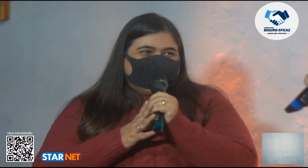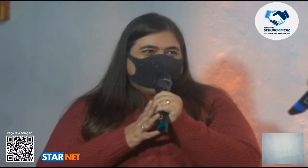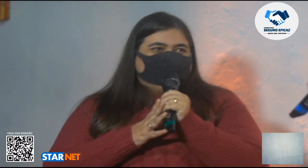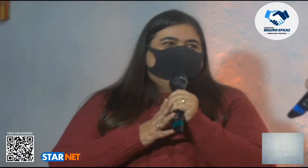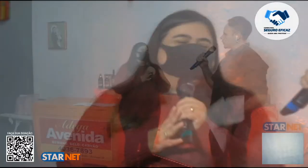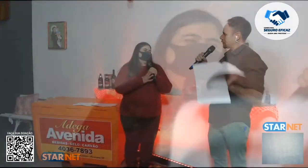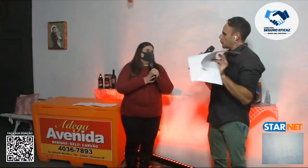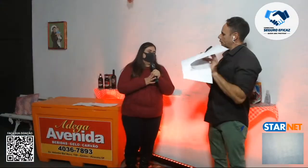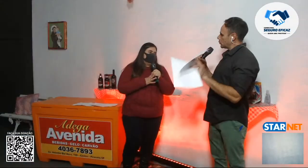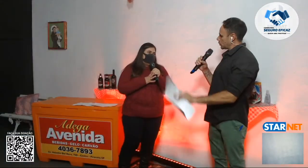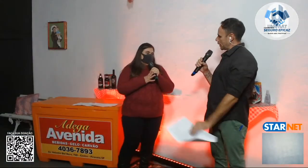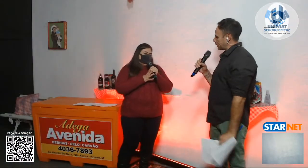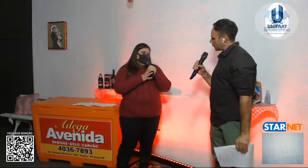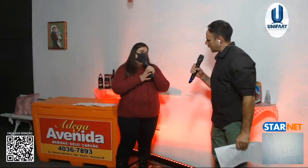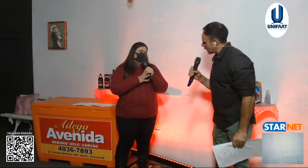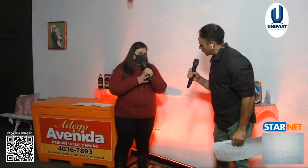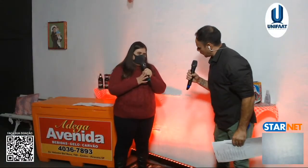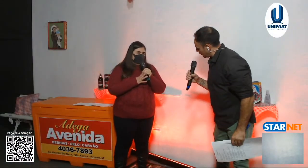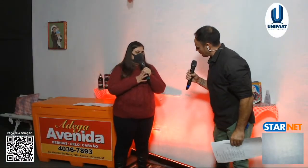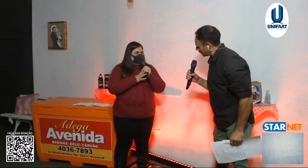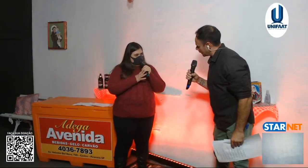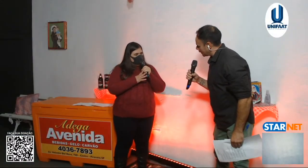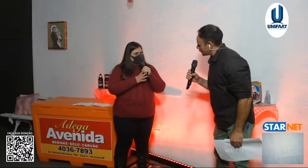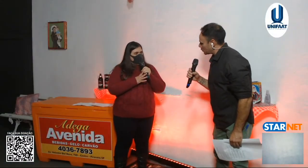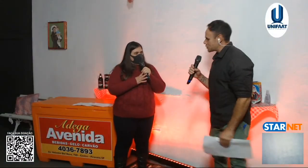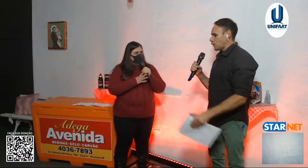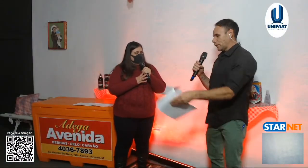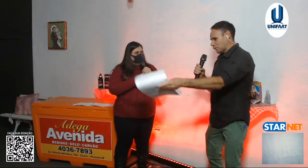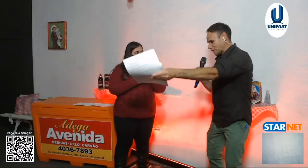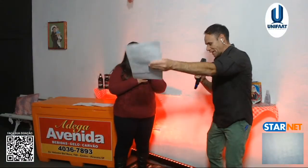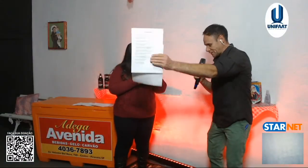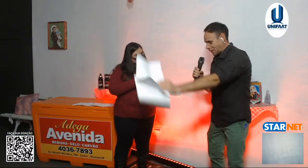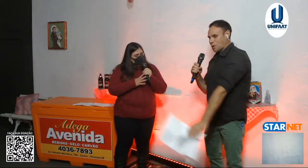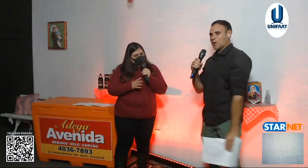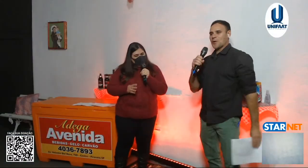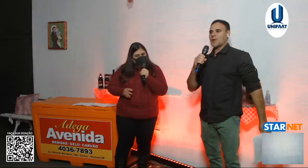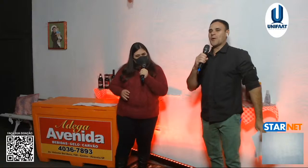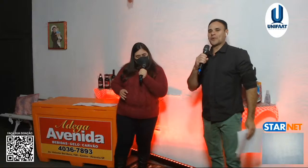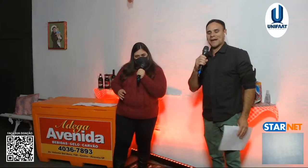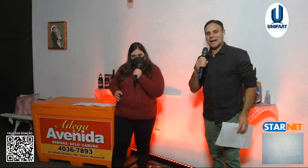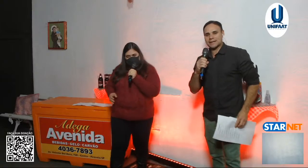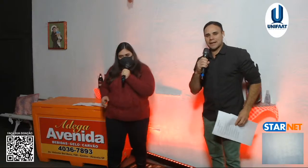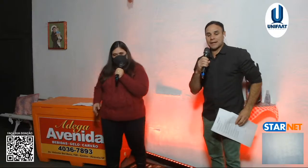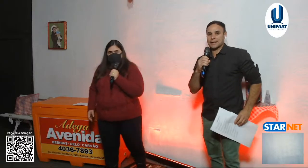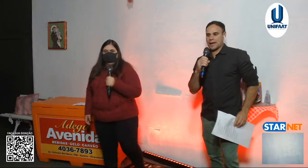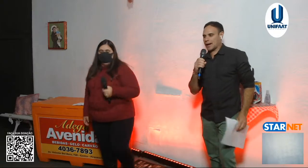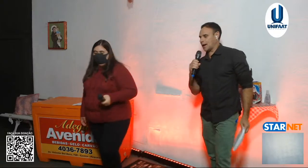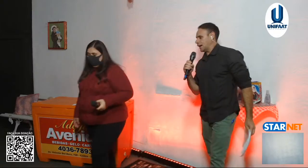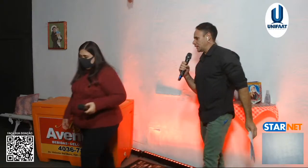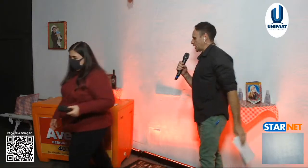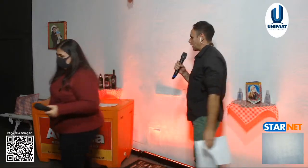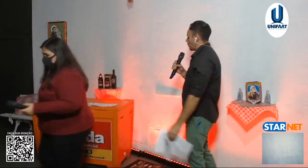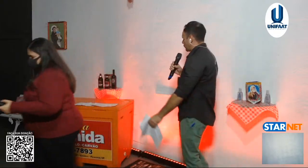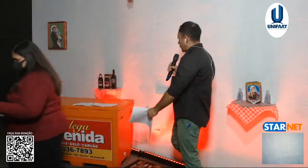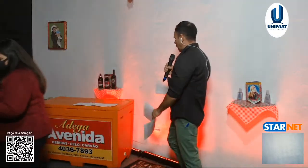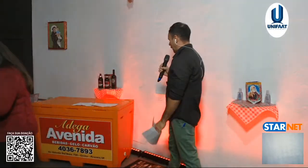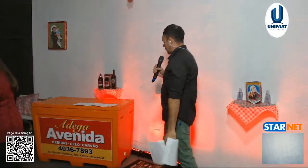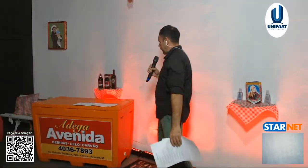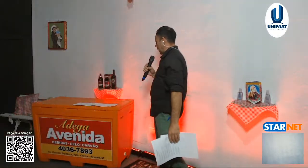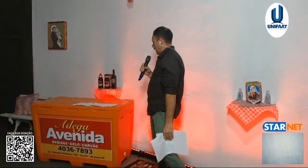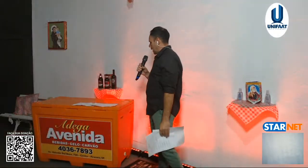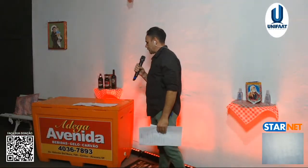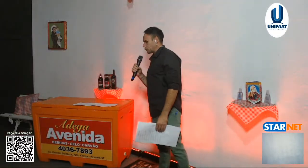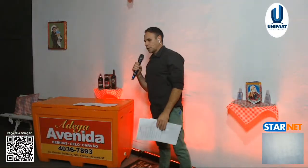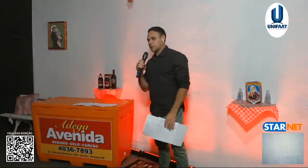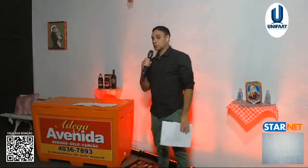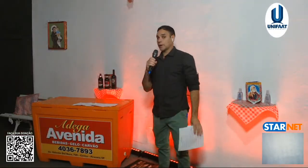levando. Missão dada é missão cumprida e você está cumprindo muito bem, Adriana. Obrigado, viu? Eu agradeço. Tudo de bom, fica à vontade. Tá bom. Obrigada. Tá aí a Adriana Guerra. Adriana Guerra ao